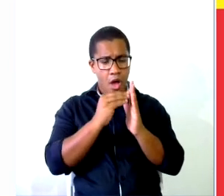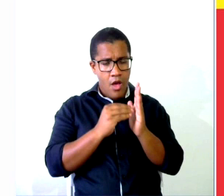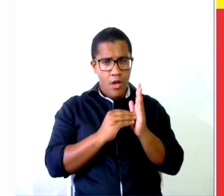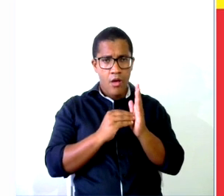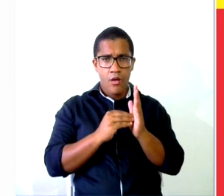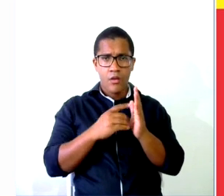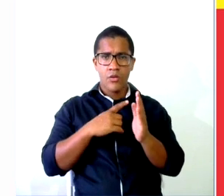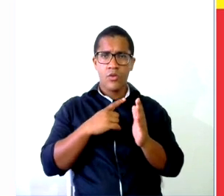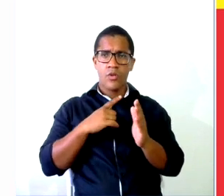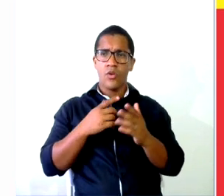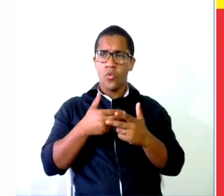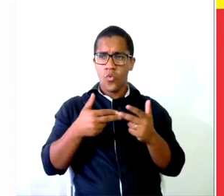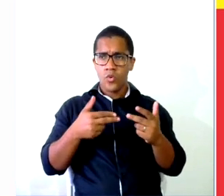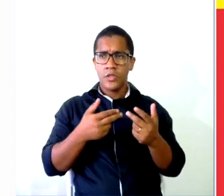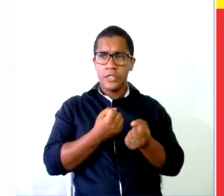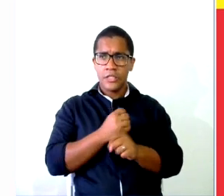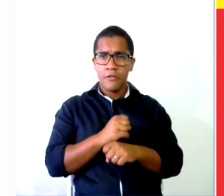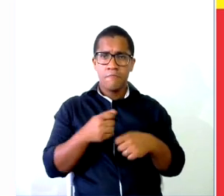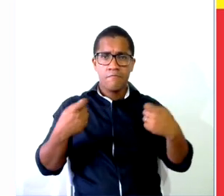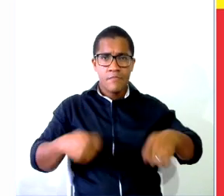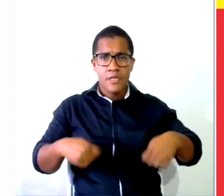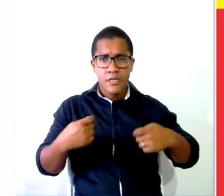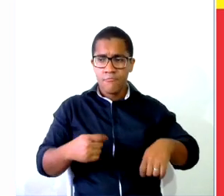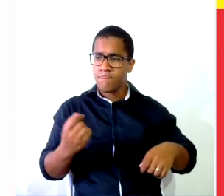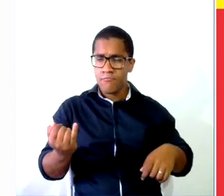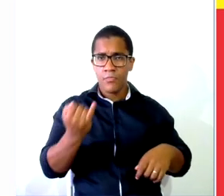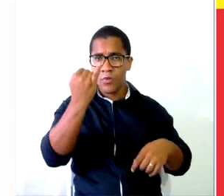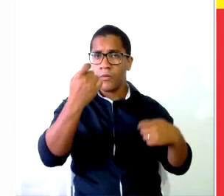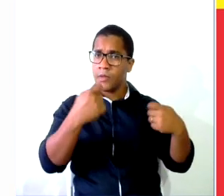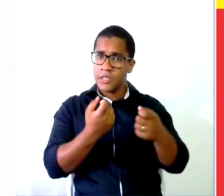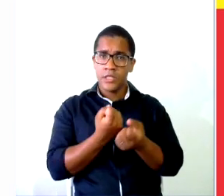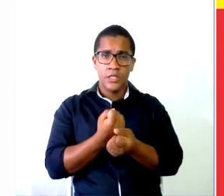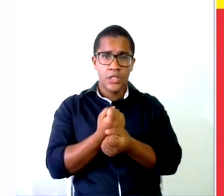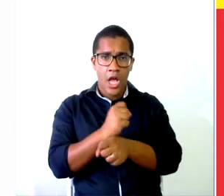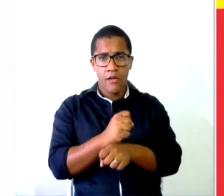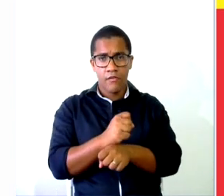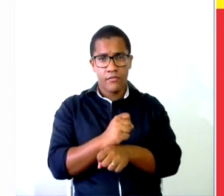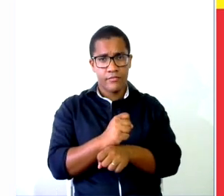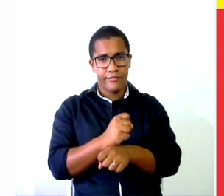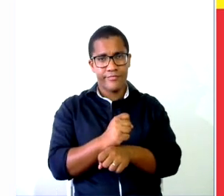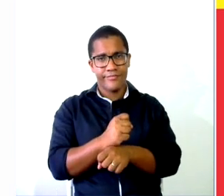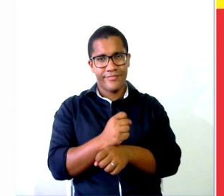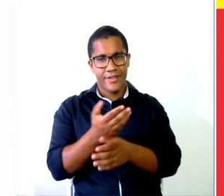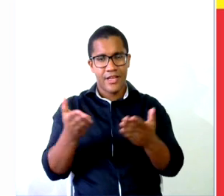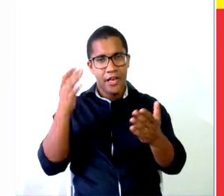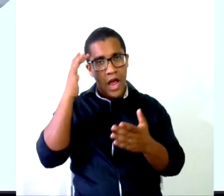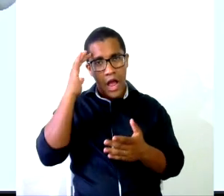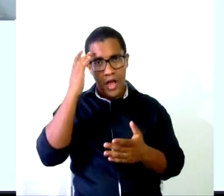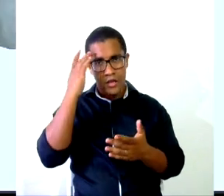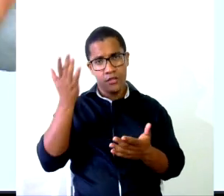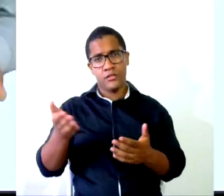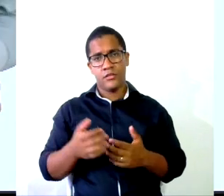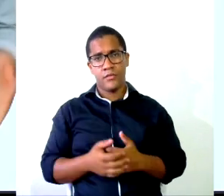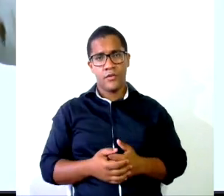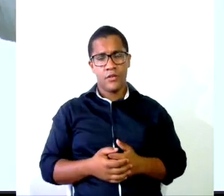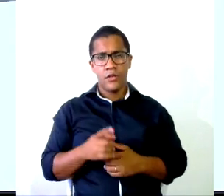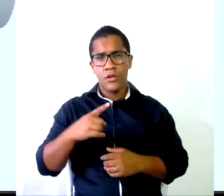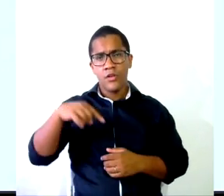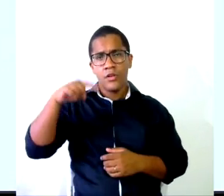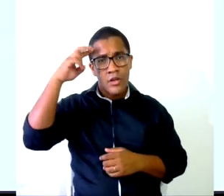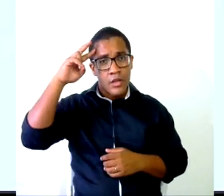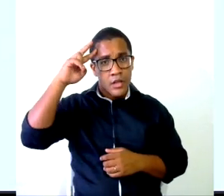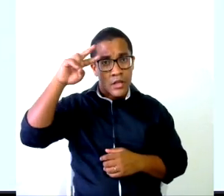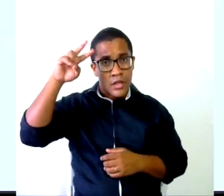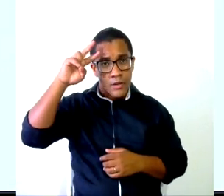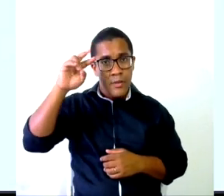a necessidade como razão fundamental para a prática da escravatura. Então devemos